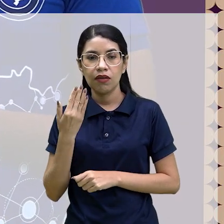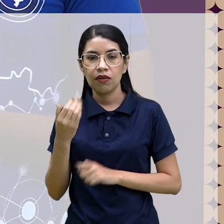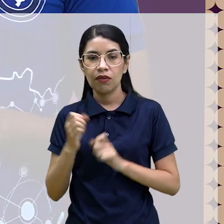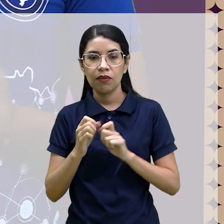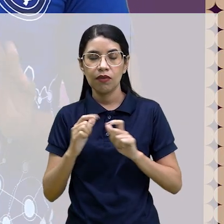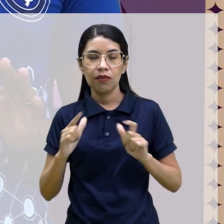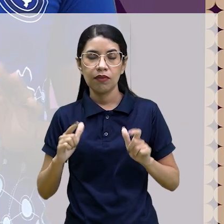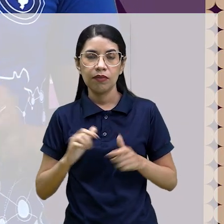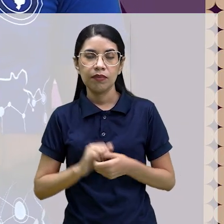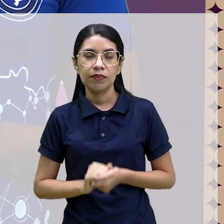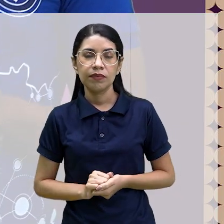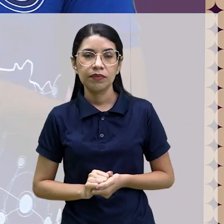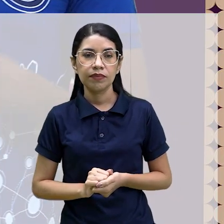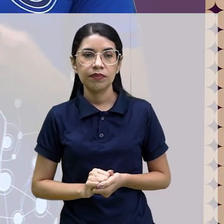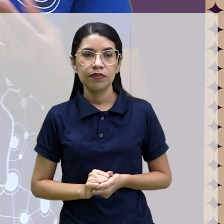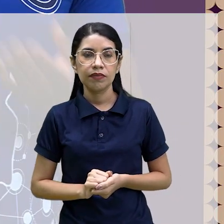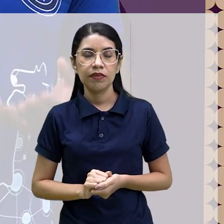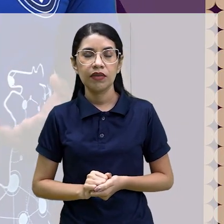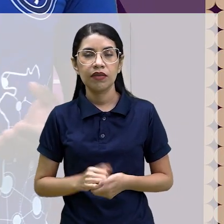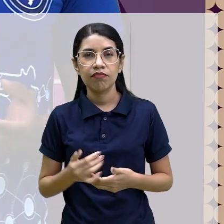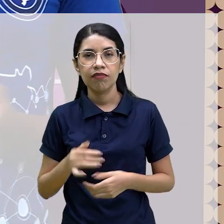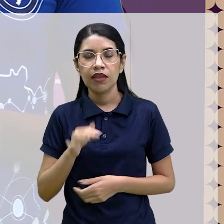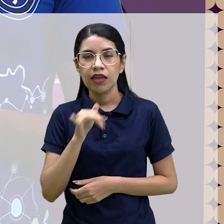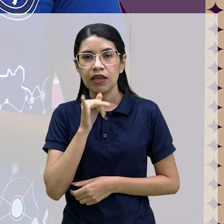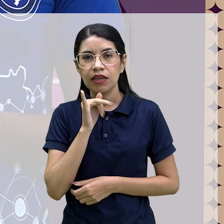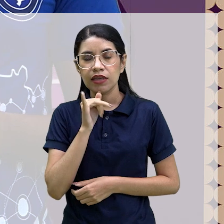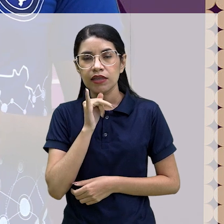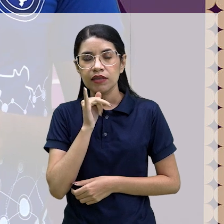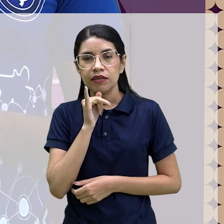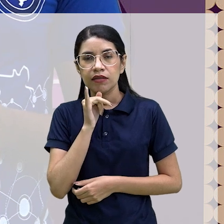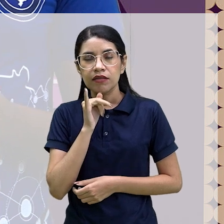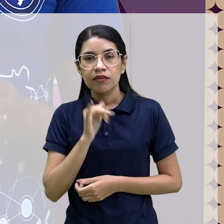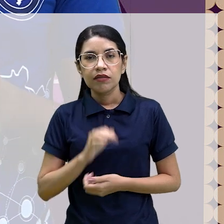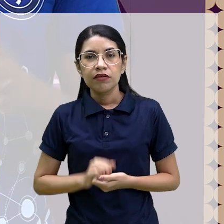de lados. Um exemplo. Imagine que o nosso